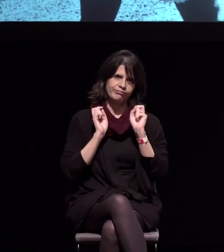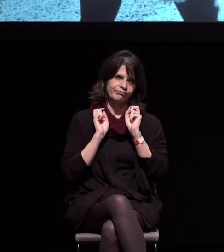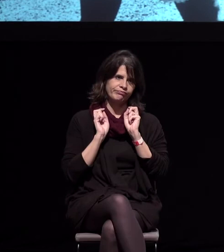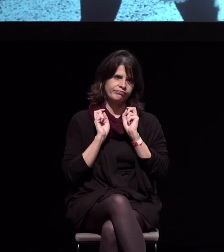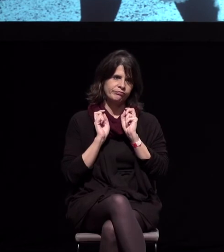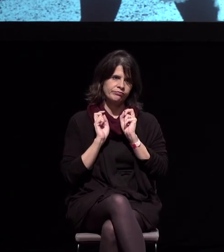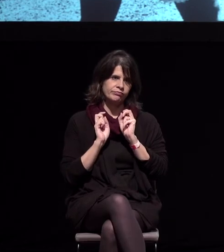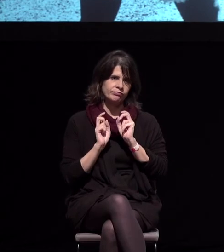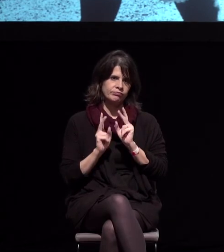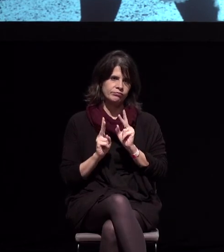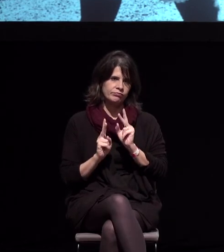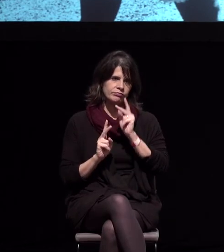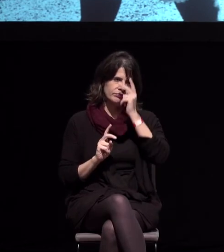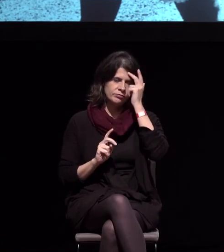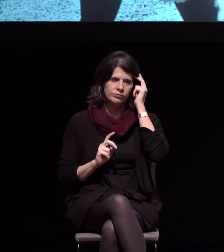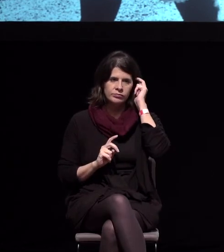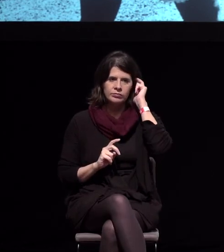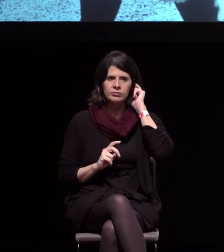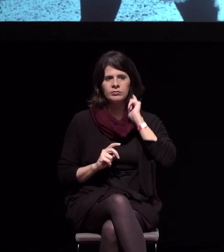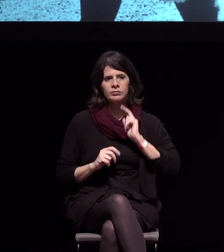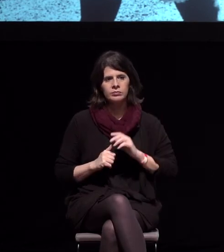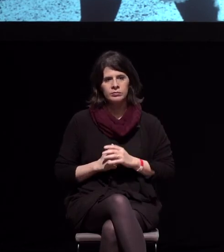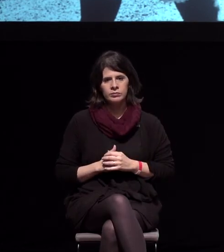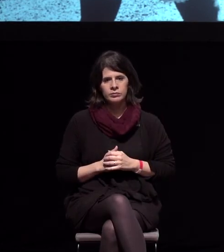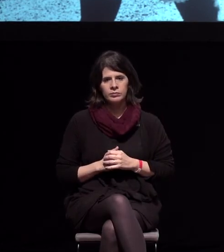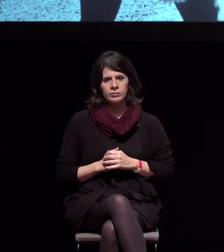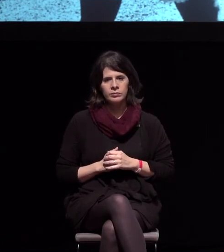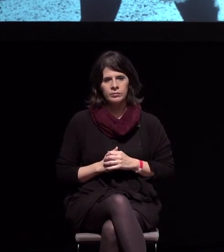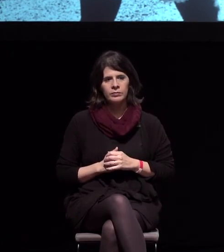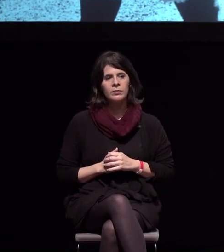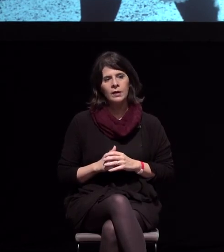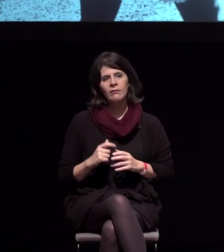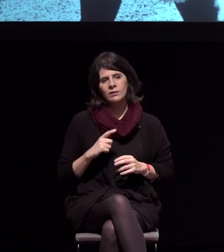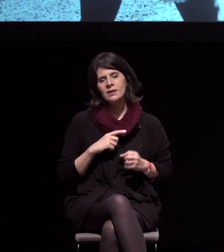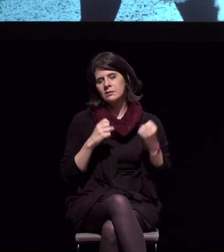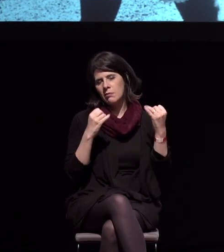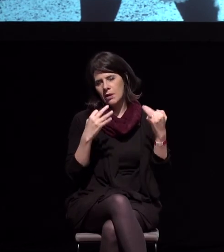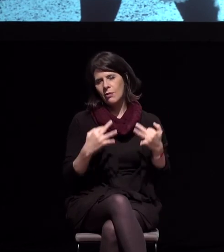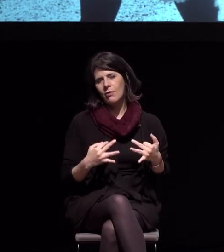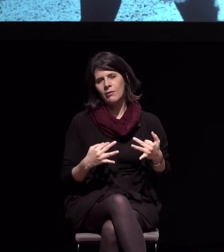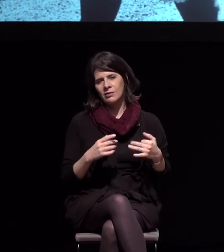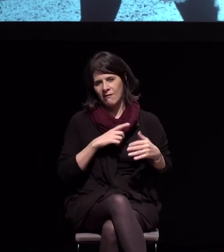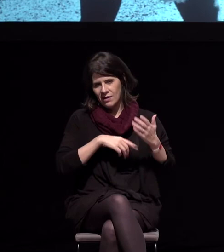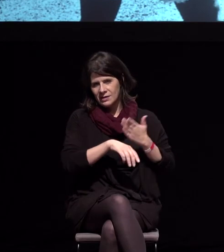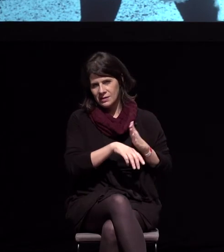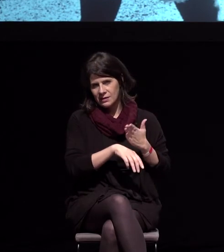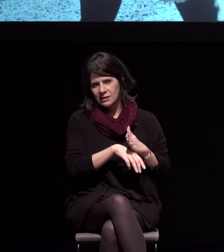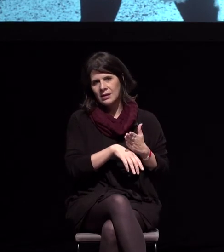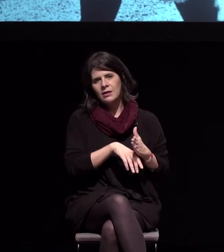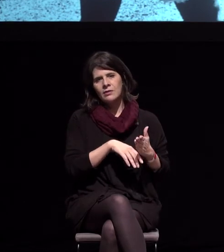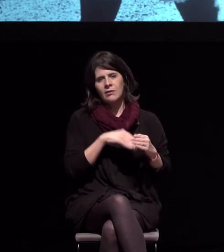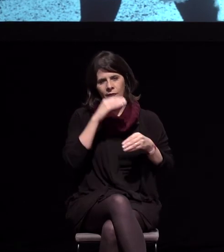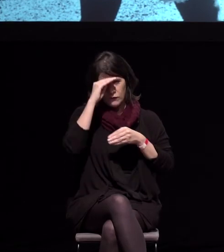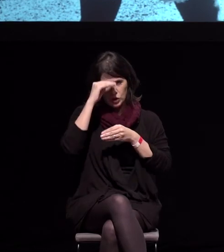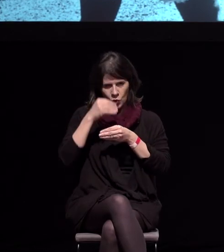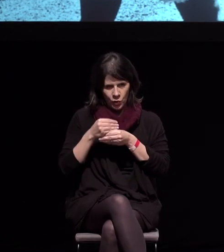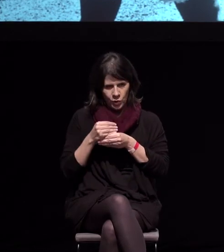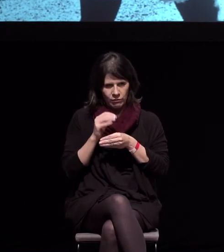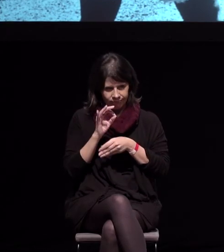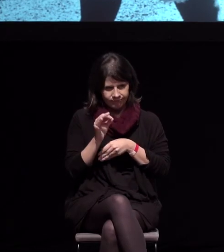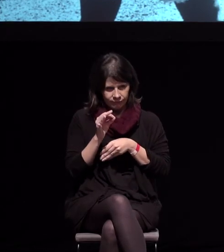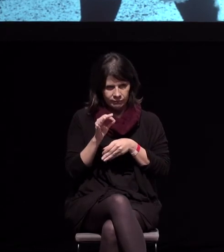de fechar os olhos, tem muita coisa que não é acessada, né? Tem memórias que não